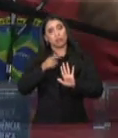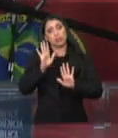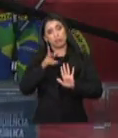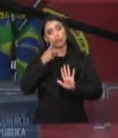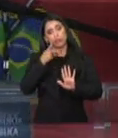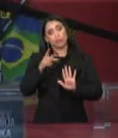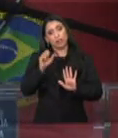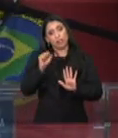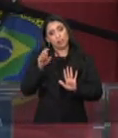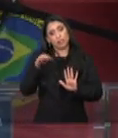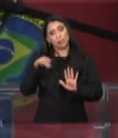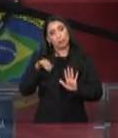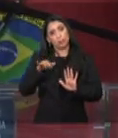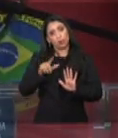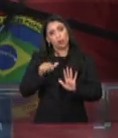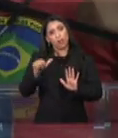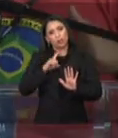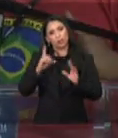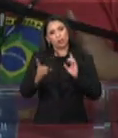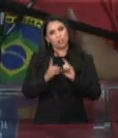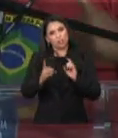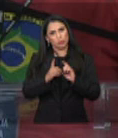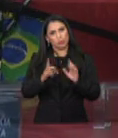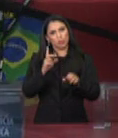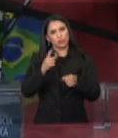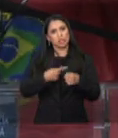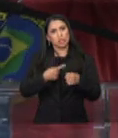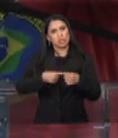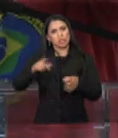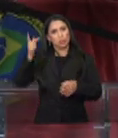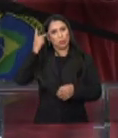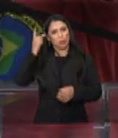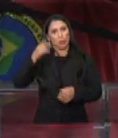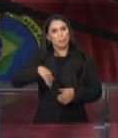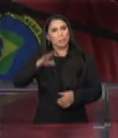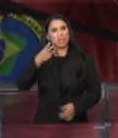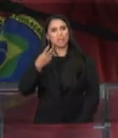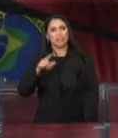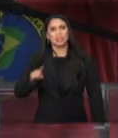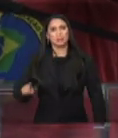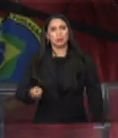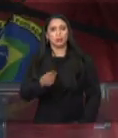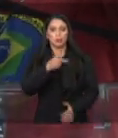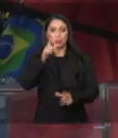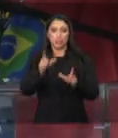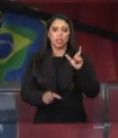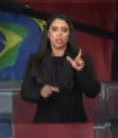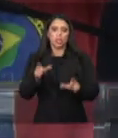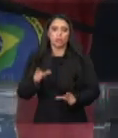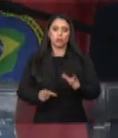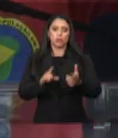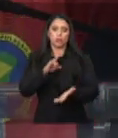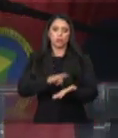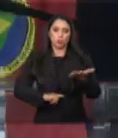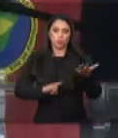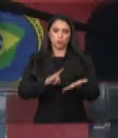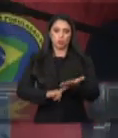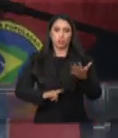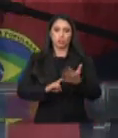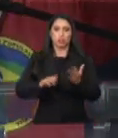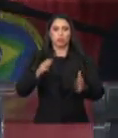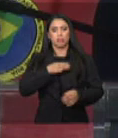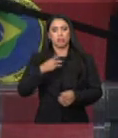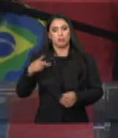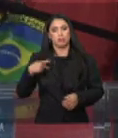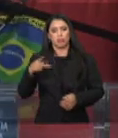hoje nós temos um atendimento na cidade de São Paulo atendendo mais de 3 mil pessoas com documentação Justiça Ministério Público